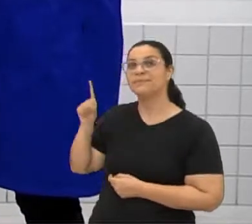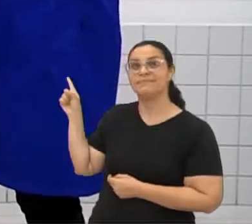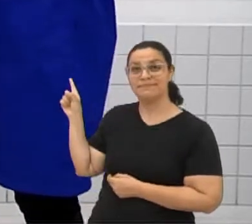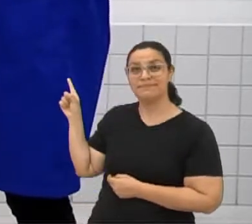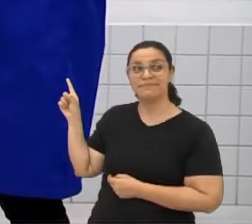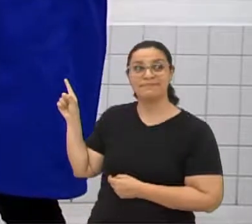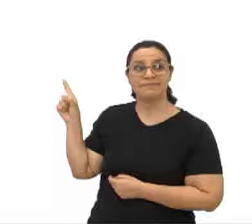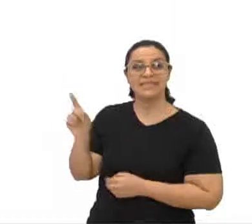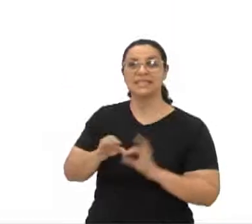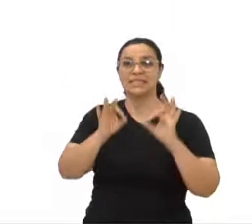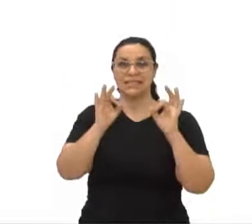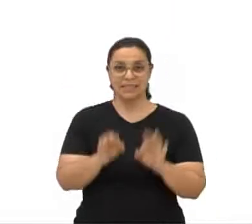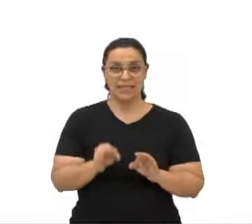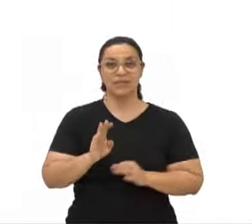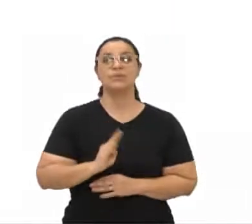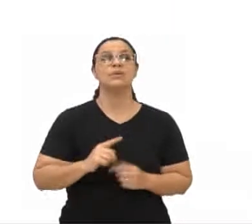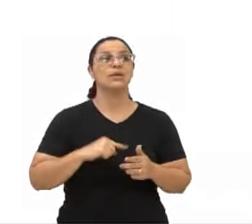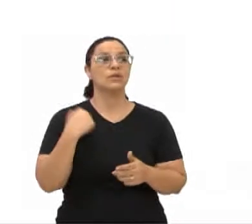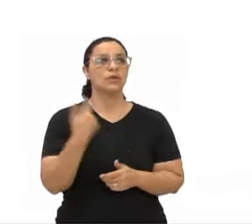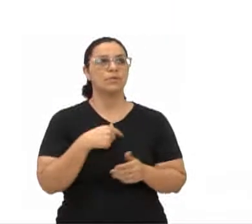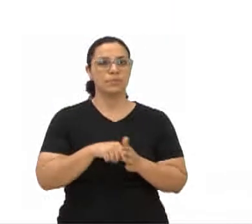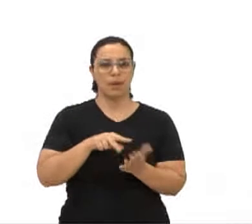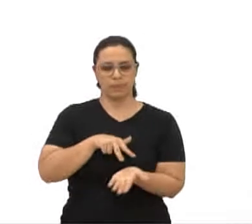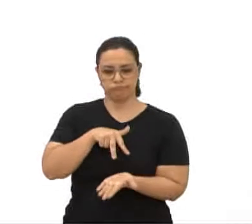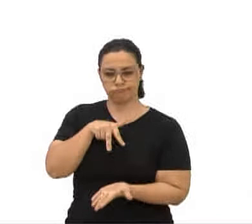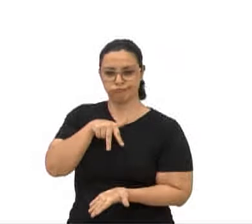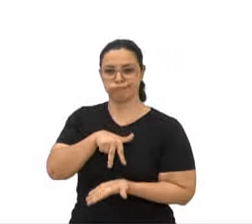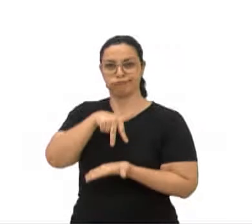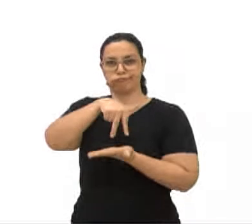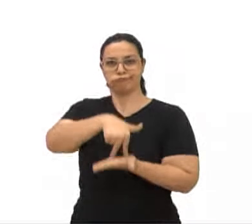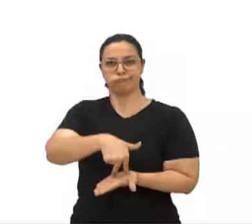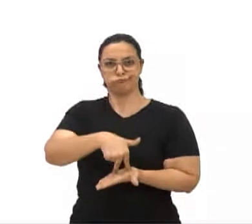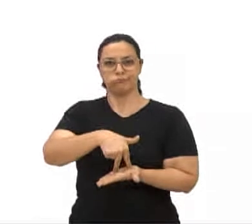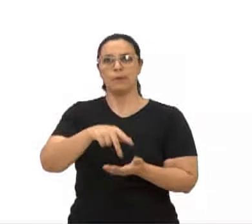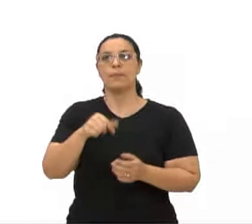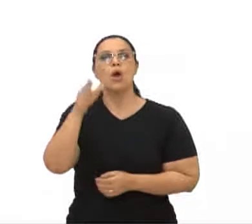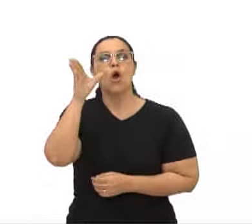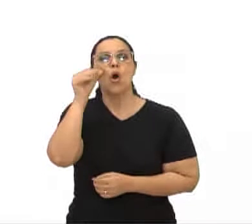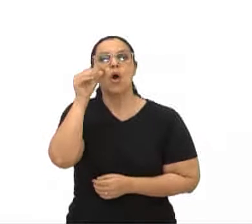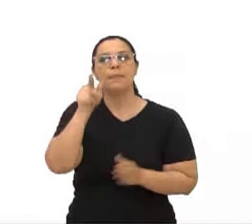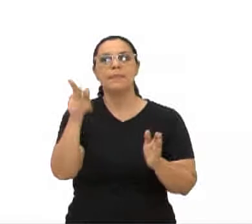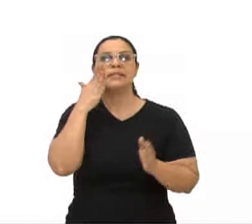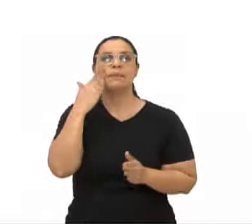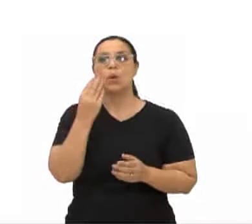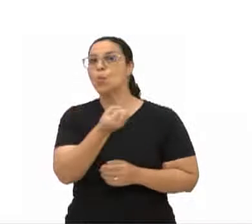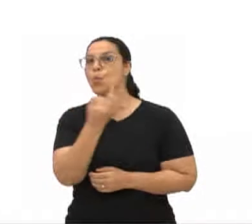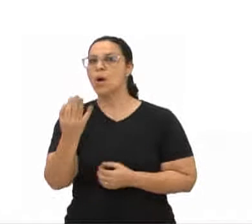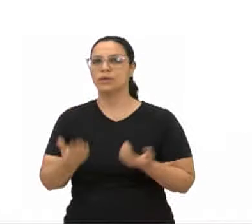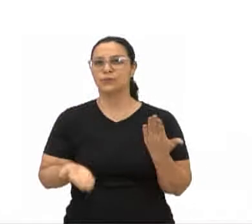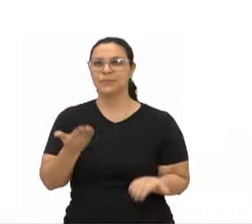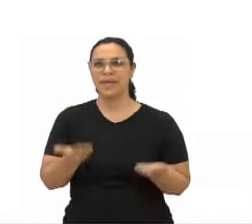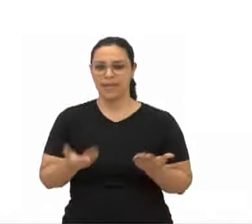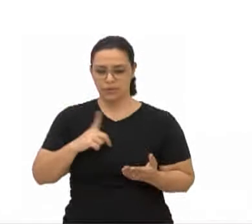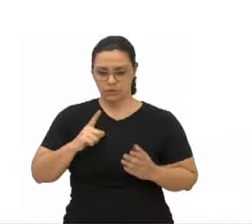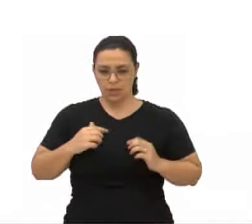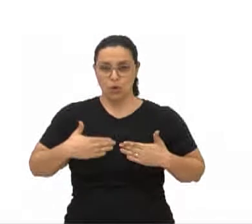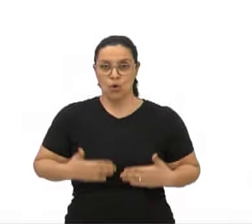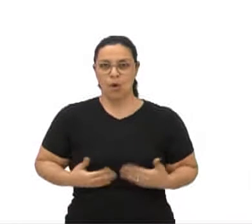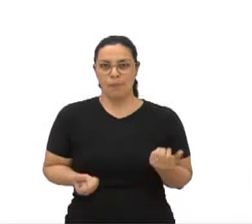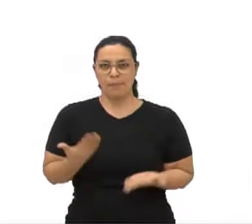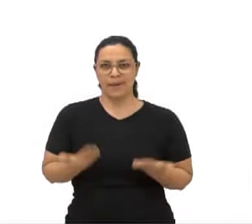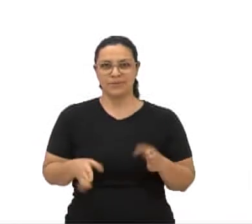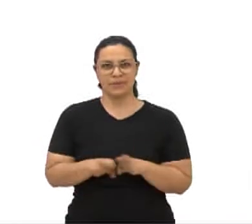ver aqui Ah com certeza né quando a gente sobe uma balança o que que a gente tem curiosidade lugar você toda certeza